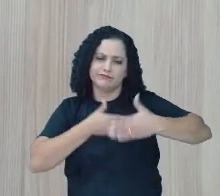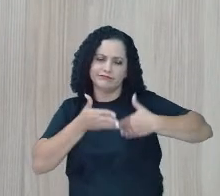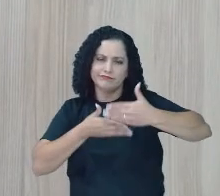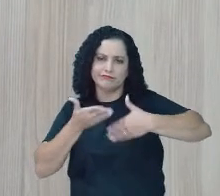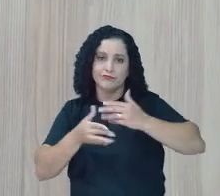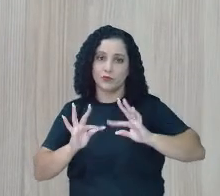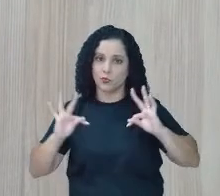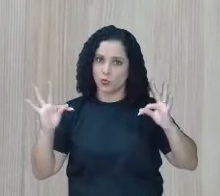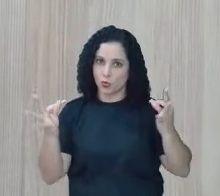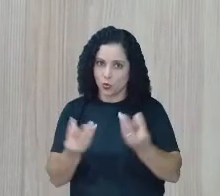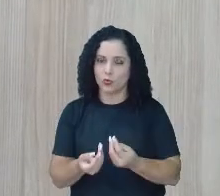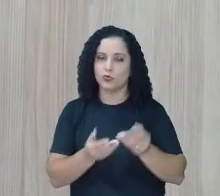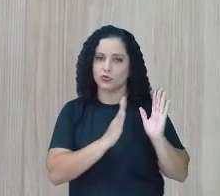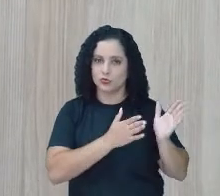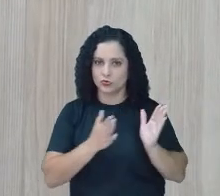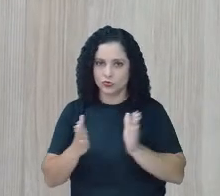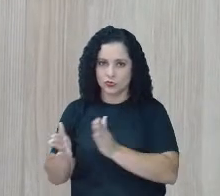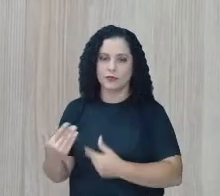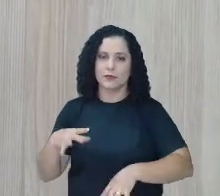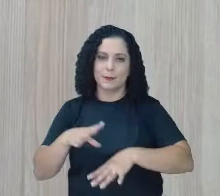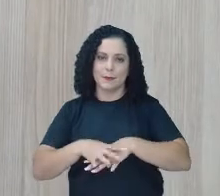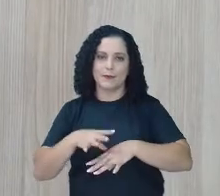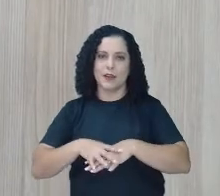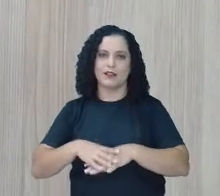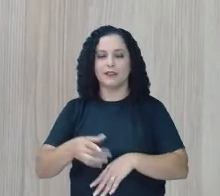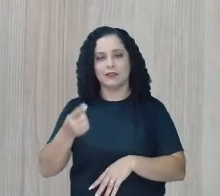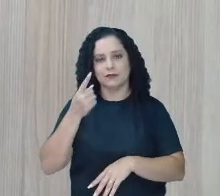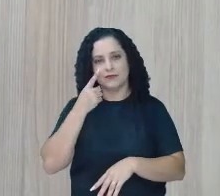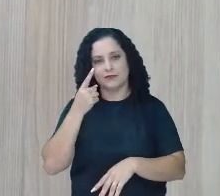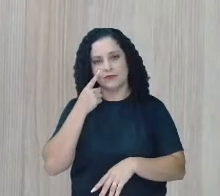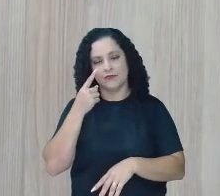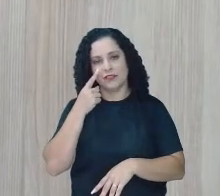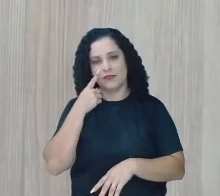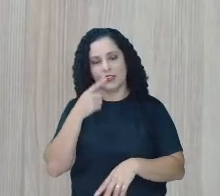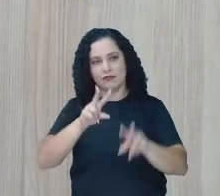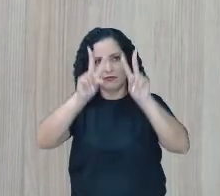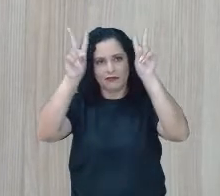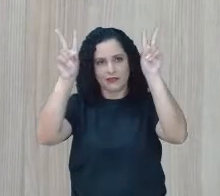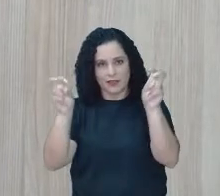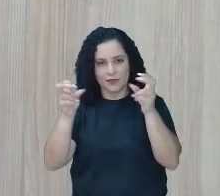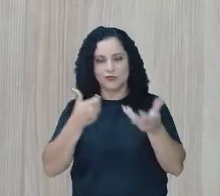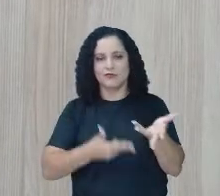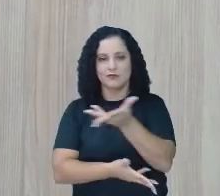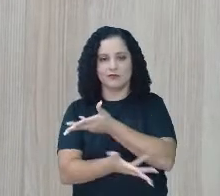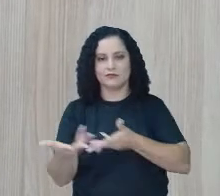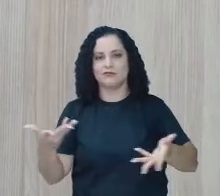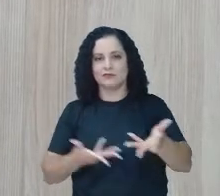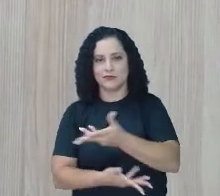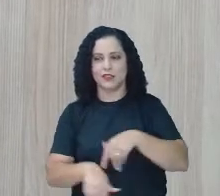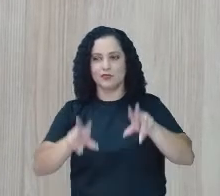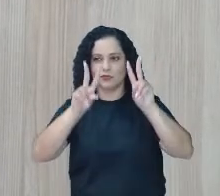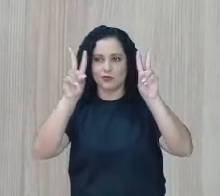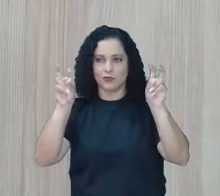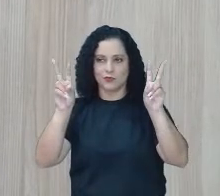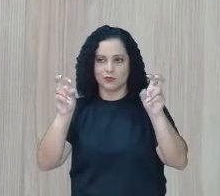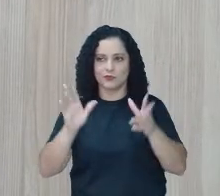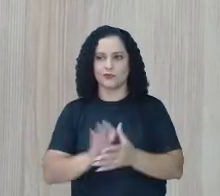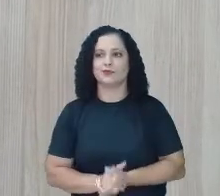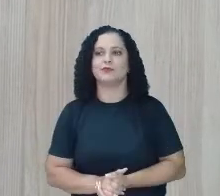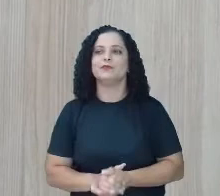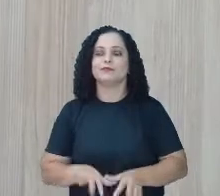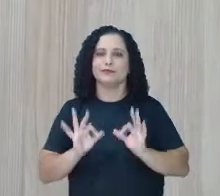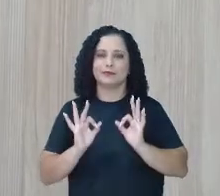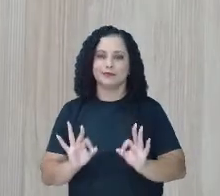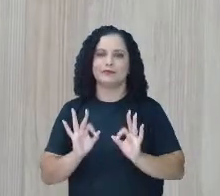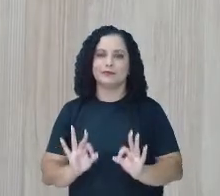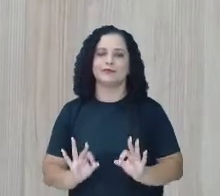de todas as séries. Na parte de matemática você vai ver temas, né, relacionados a esse assunto que estamos trabalhando, tá bom?